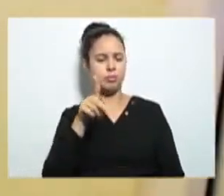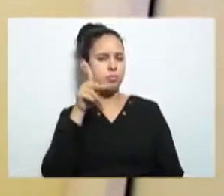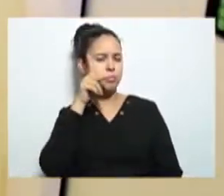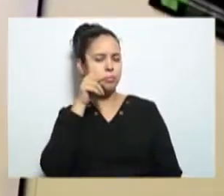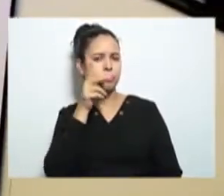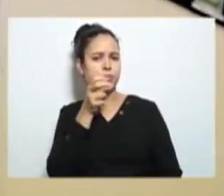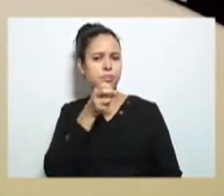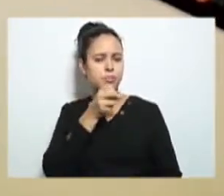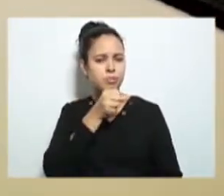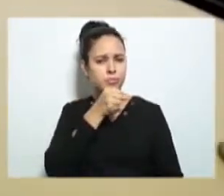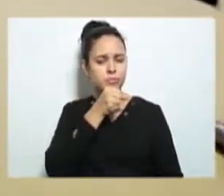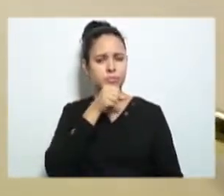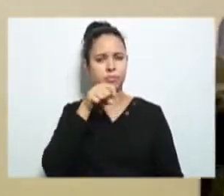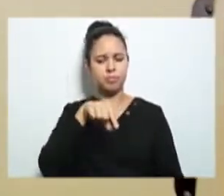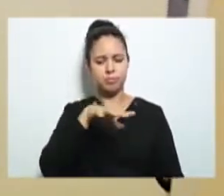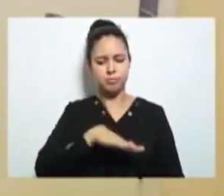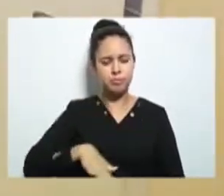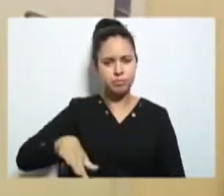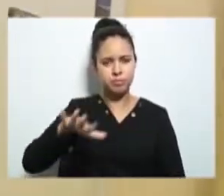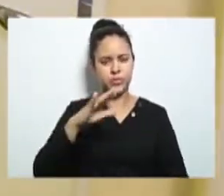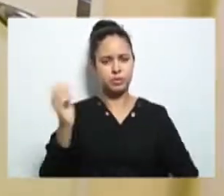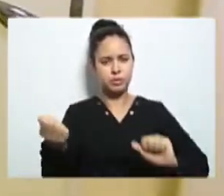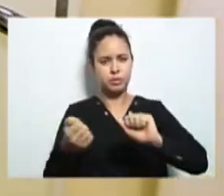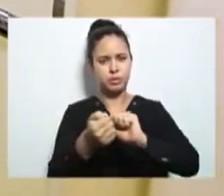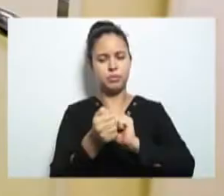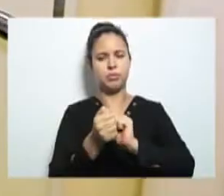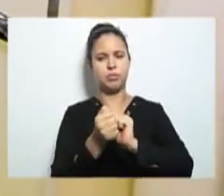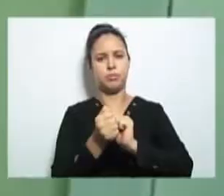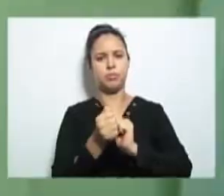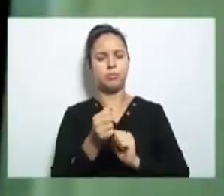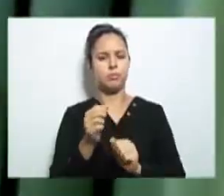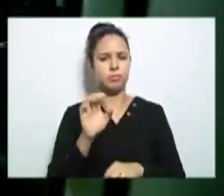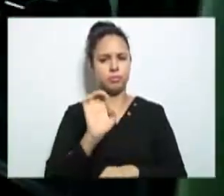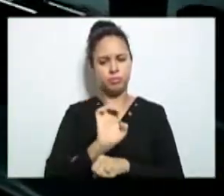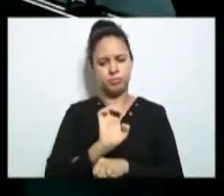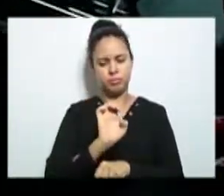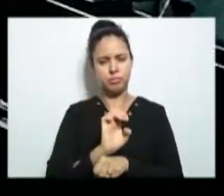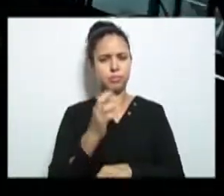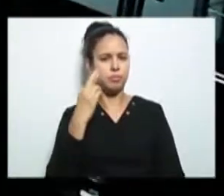especializado em educação à distância, em parceria com o estado de Rondônia.